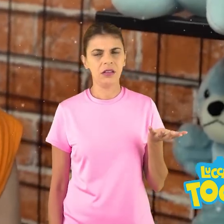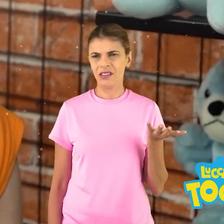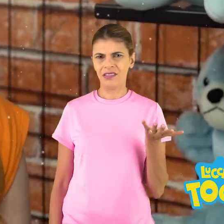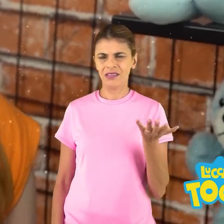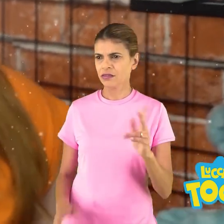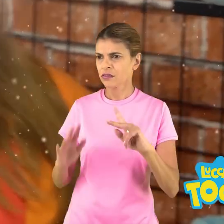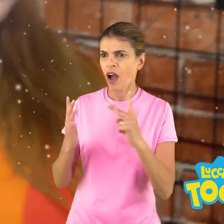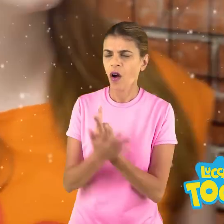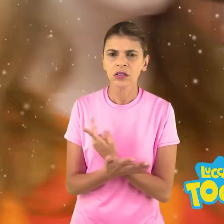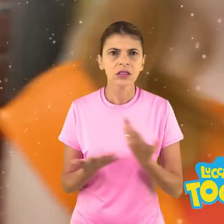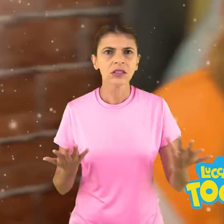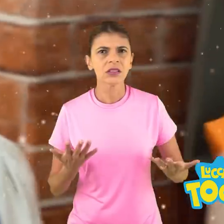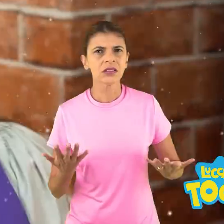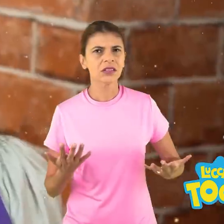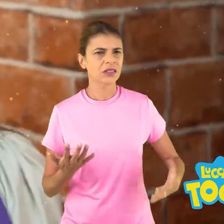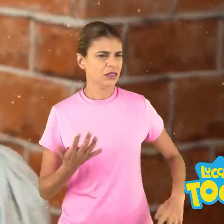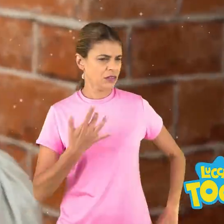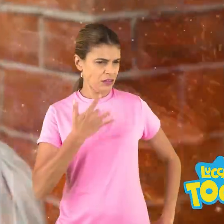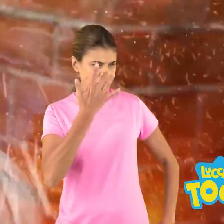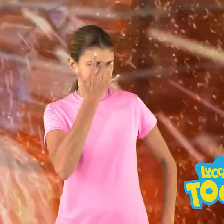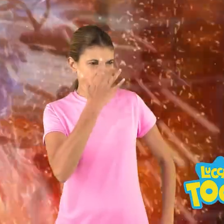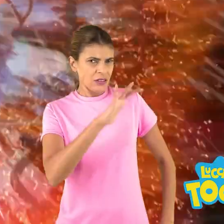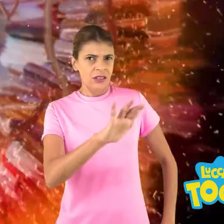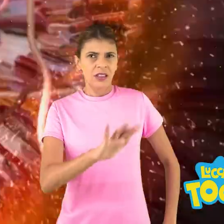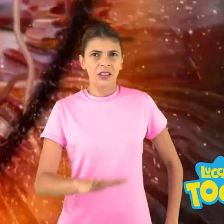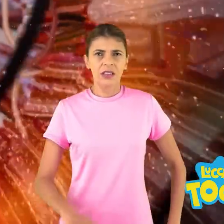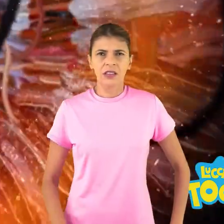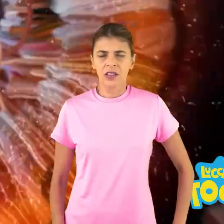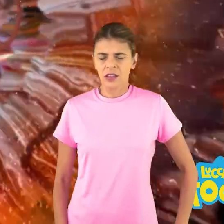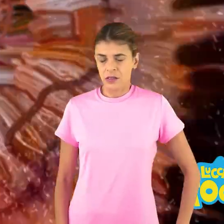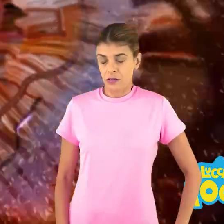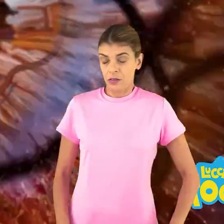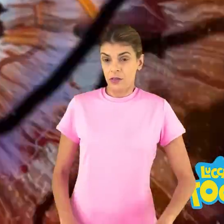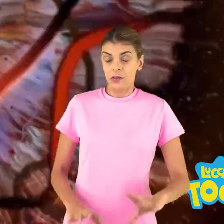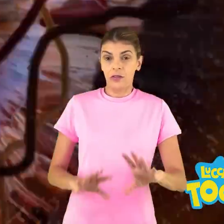O que tá pegando? Não sei.